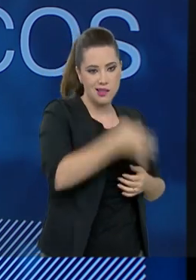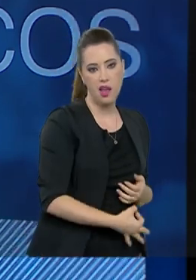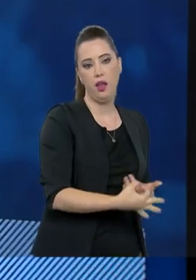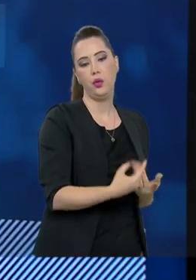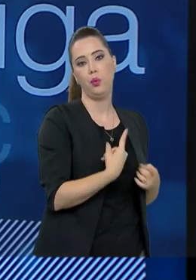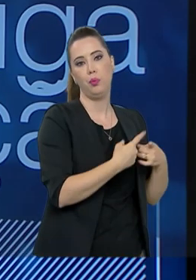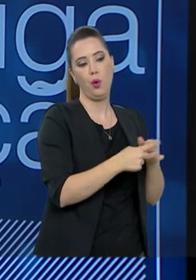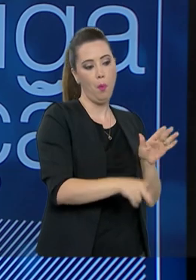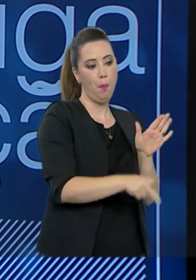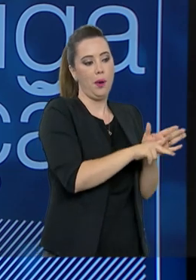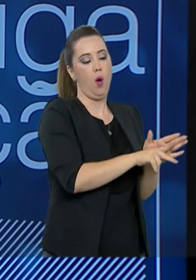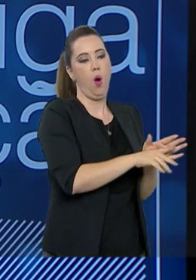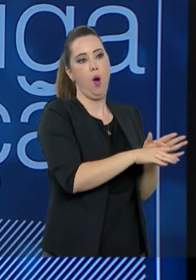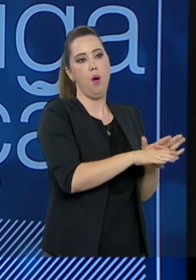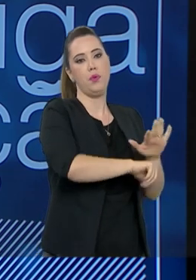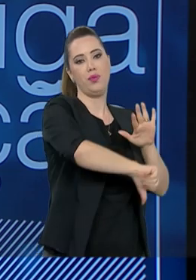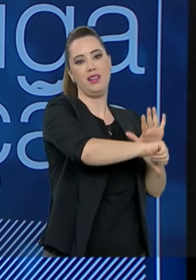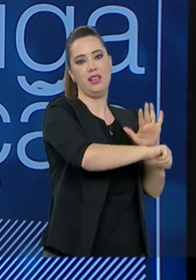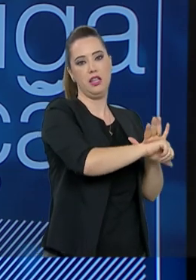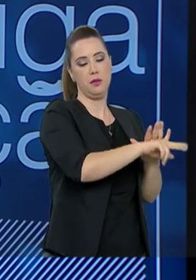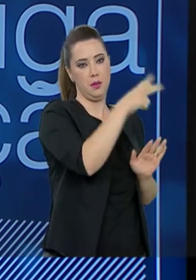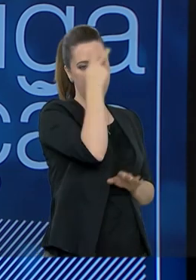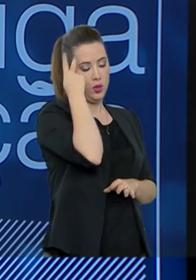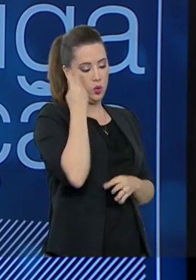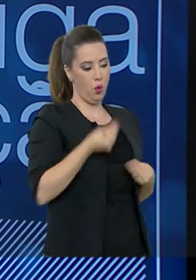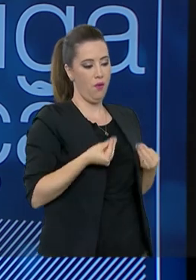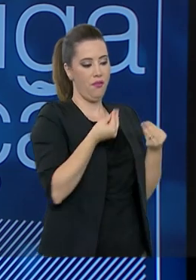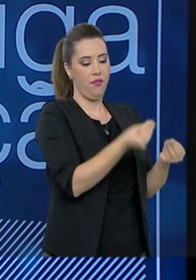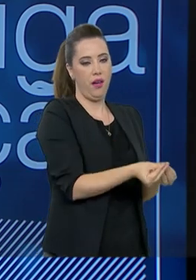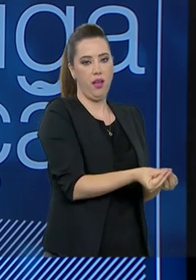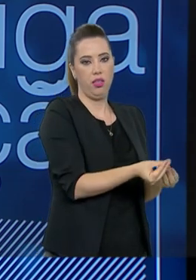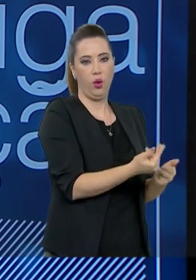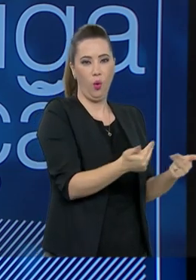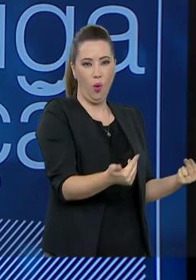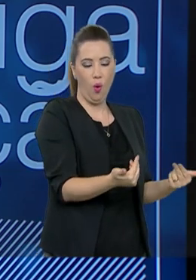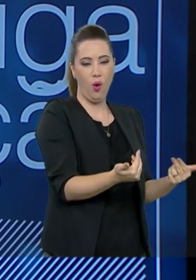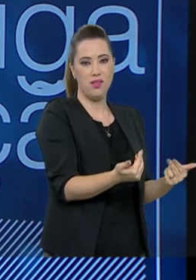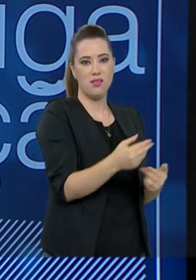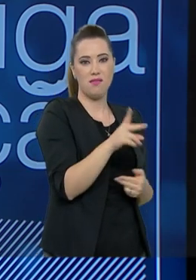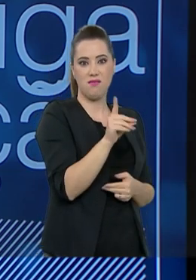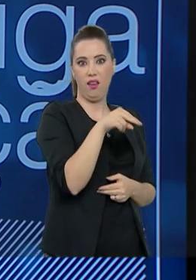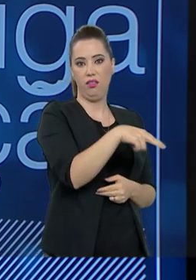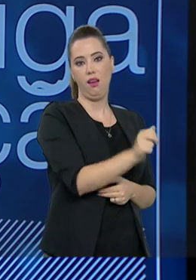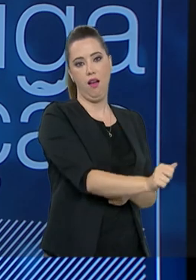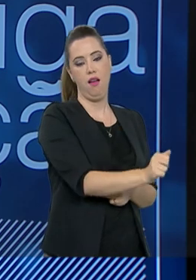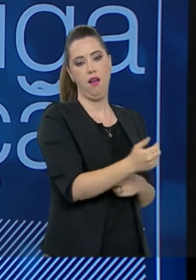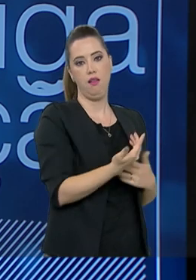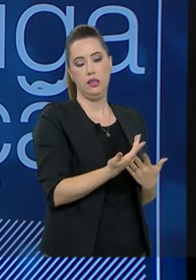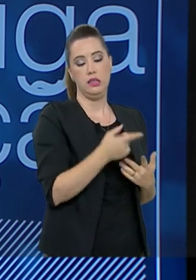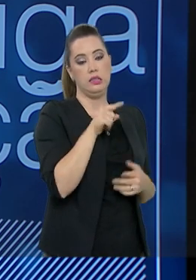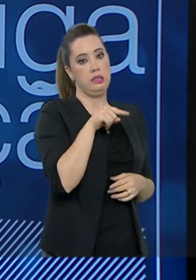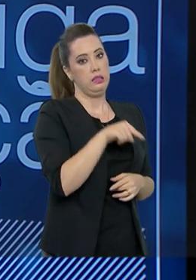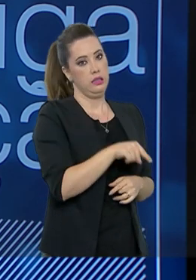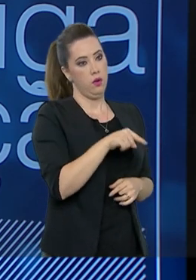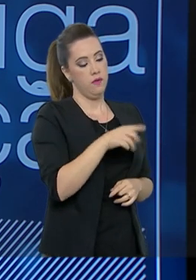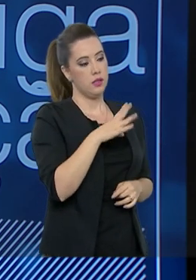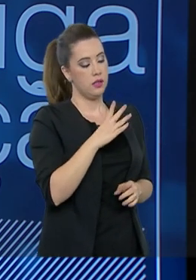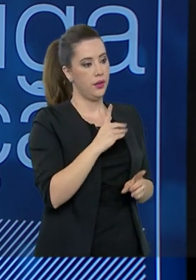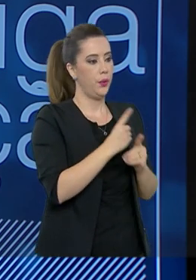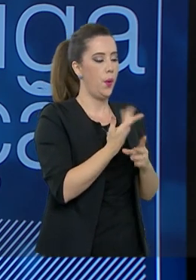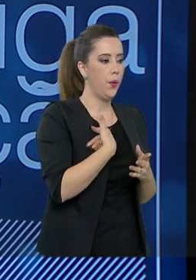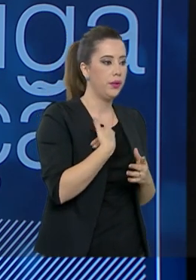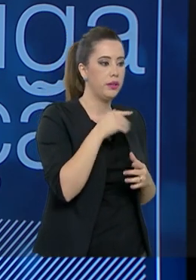no próprio crime, o criminoso deixa material biológico e o fato de você encontrar